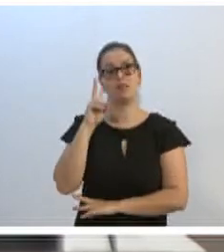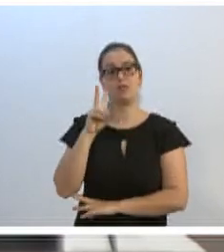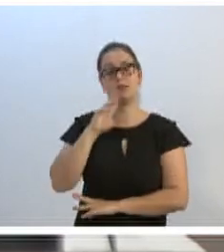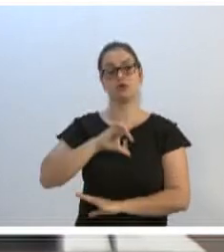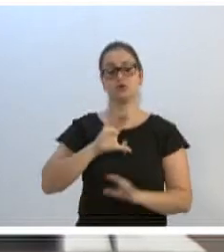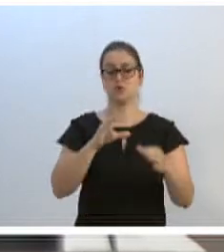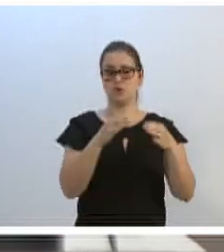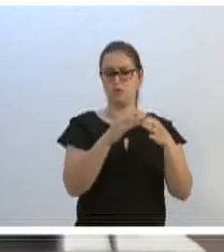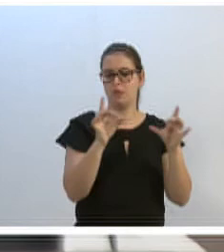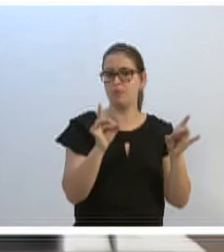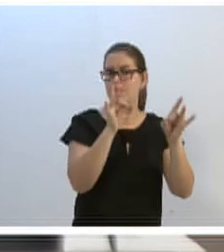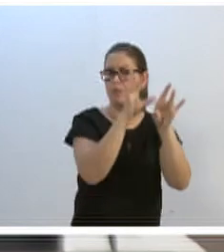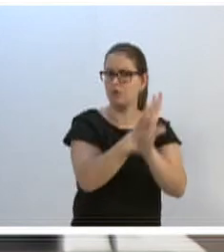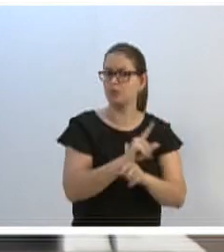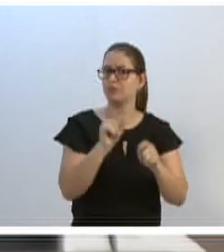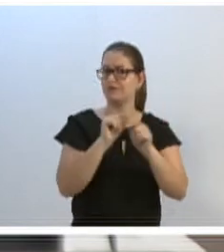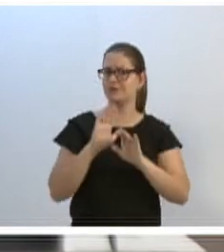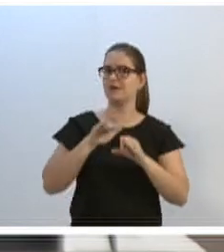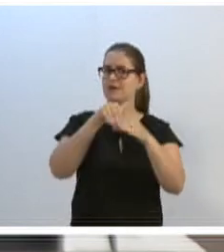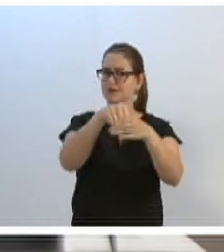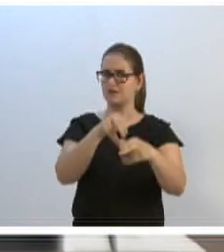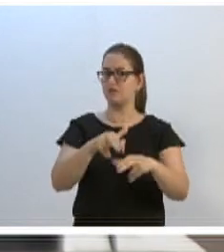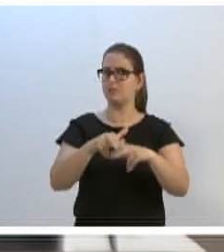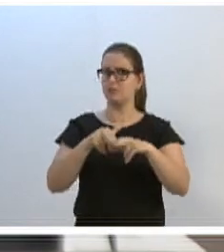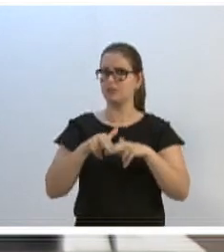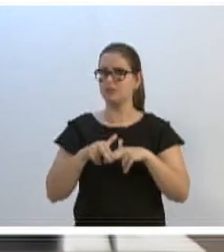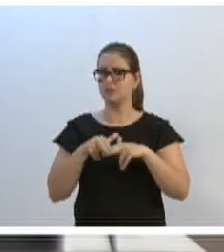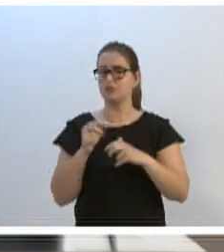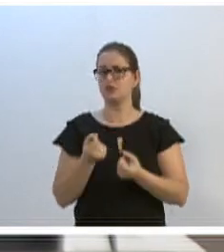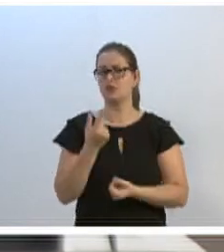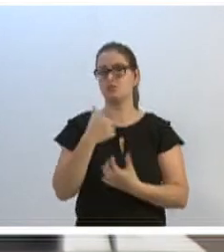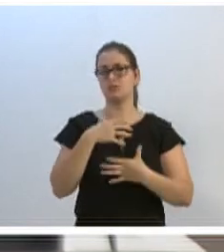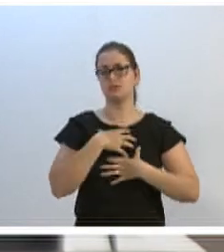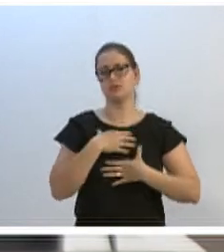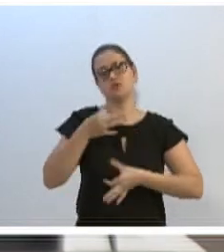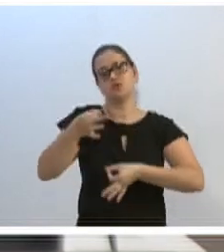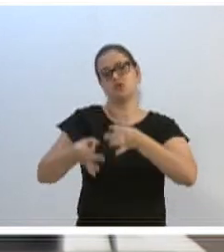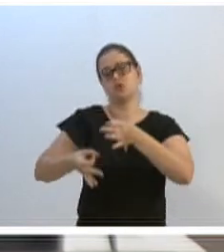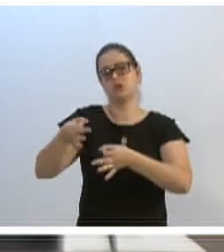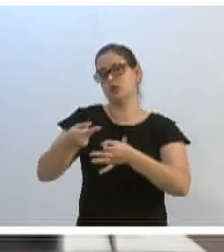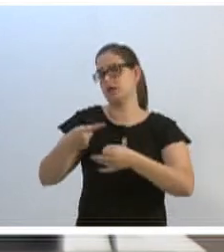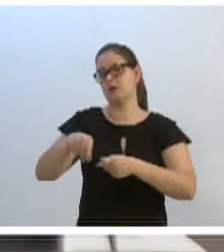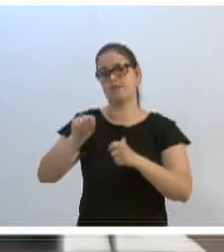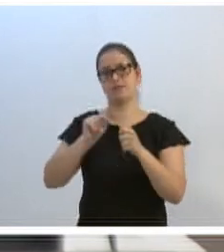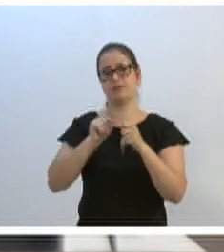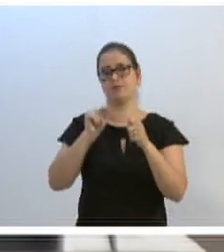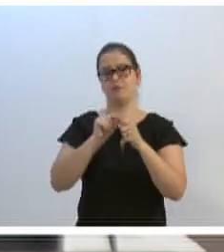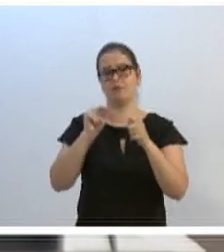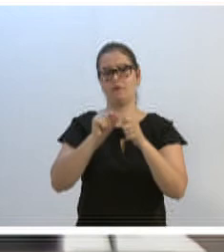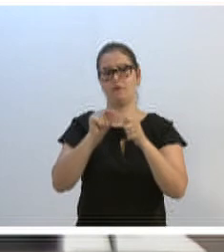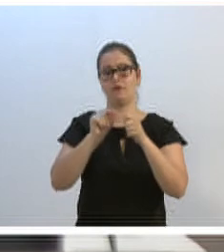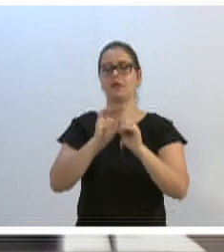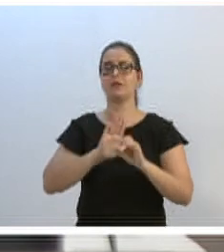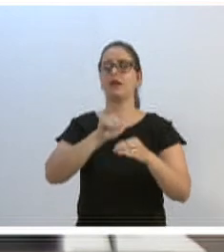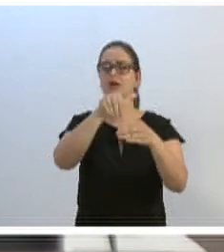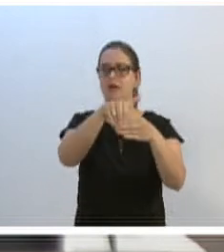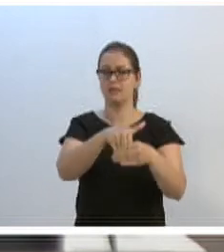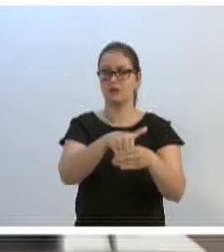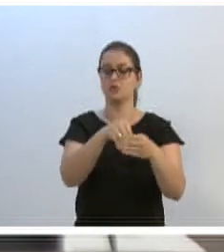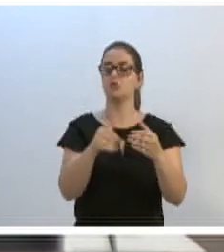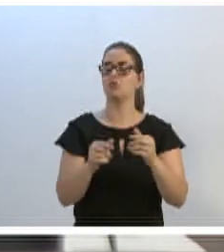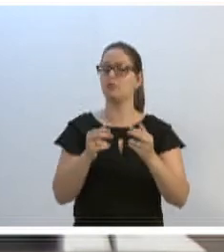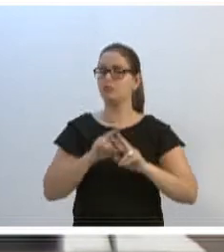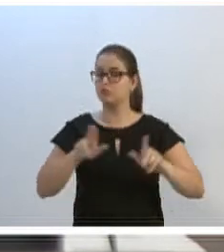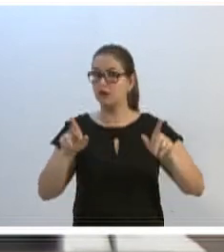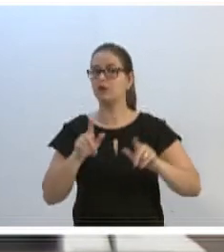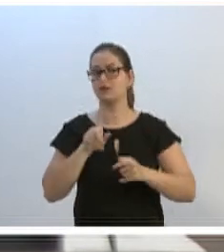chapa pronta para ser feita, por conta de algumas condições jurídicas, é que não foi feita a eleição. Caso contrário, teria